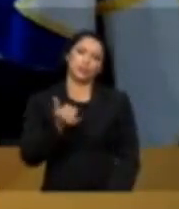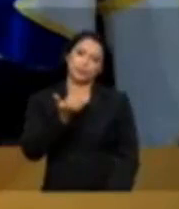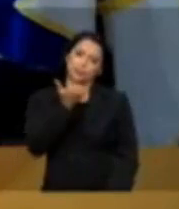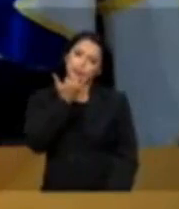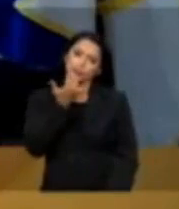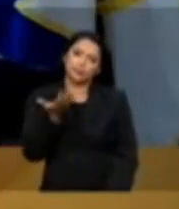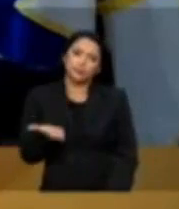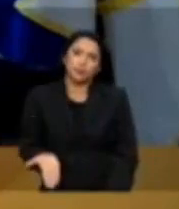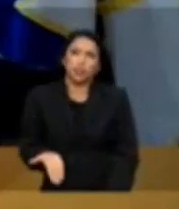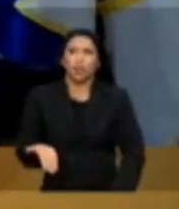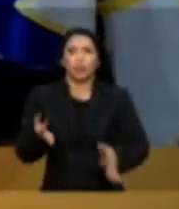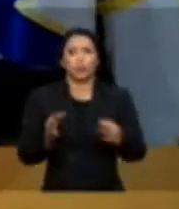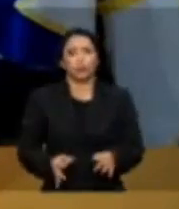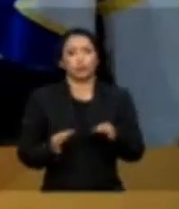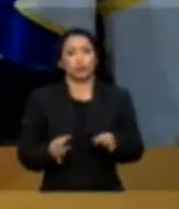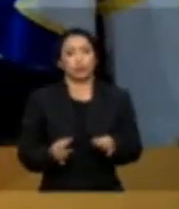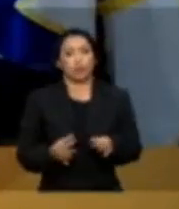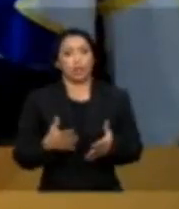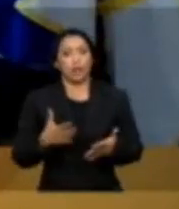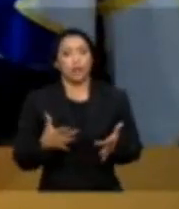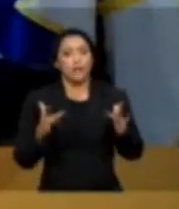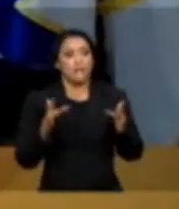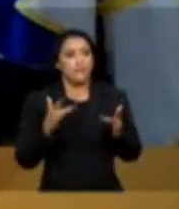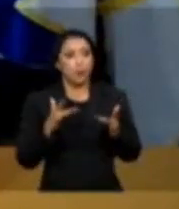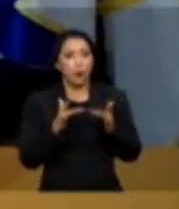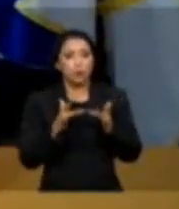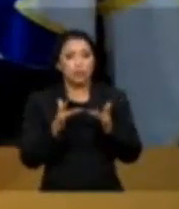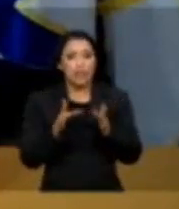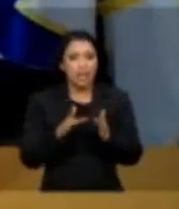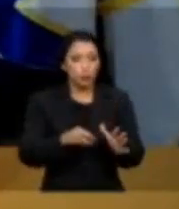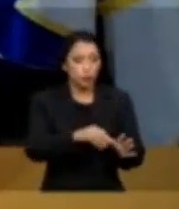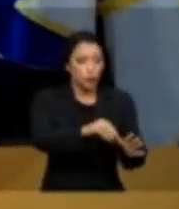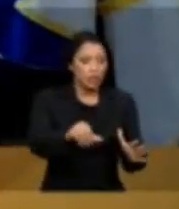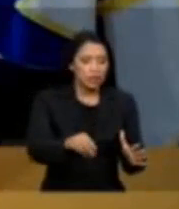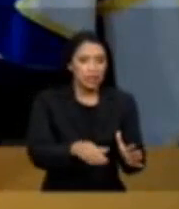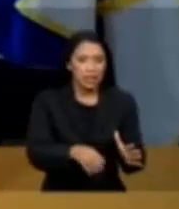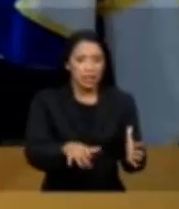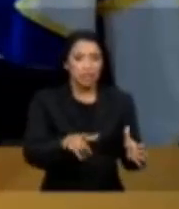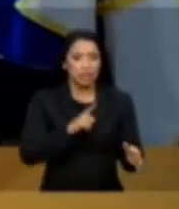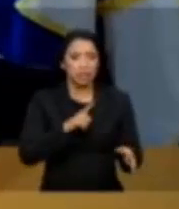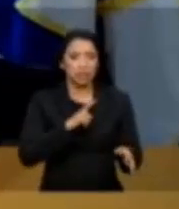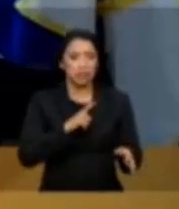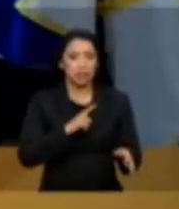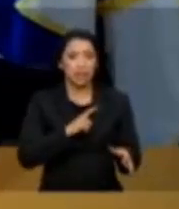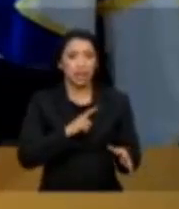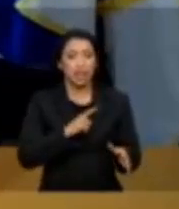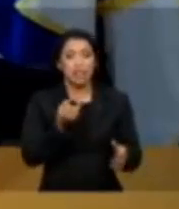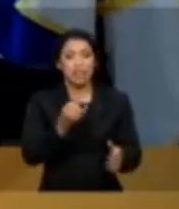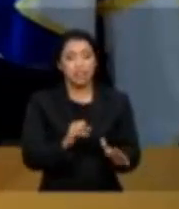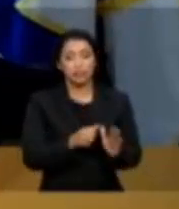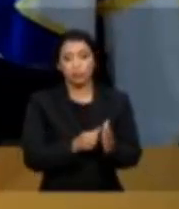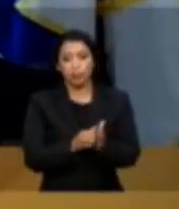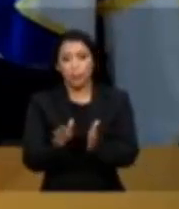vênia justo exigir o contato físico com a terra daqueles que foram removidos por invasores e